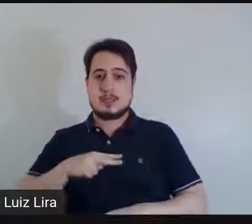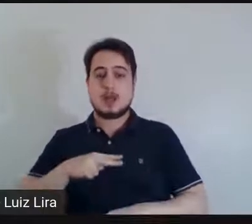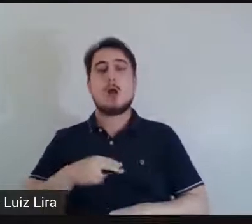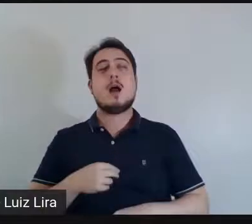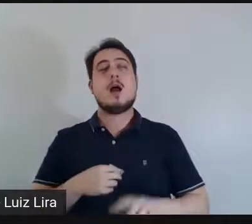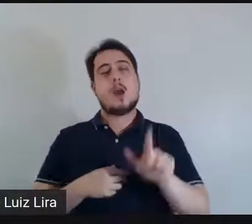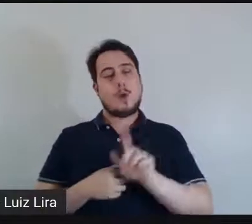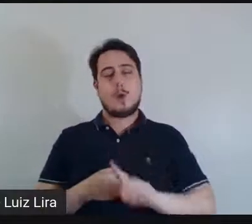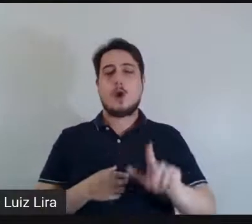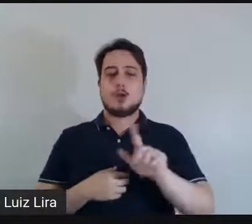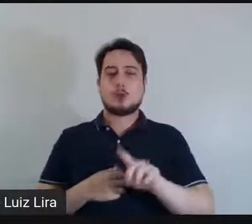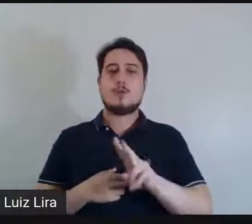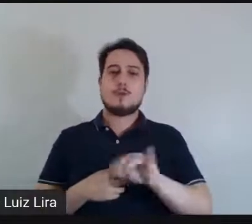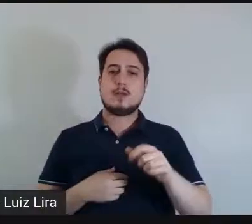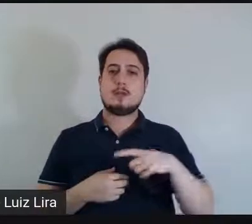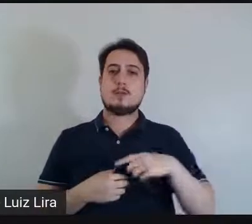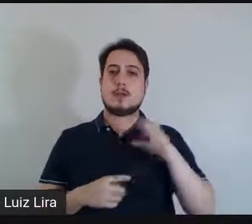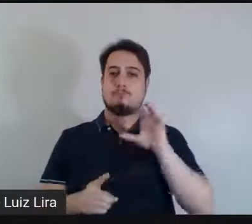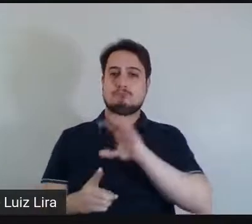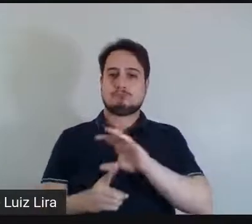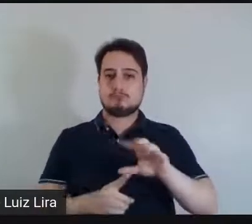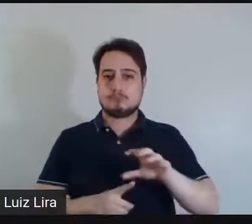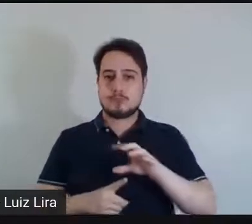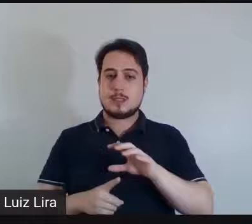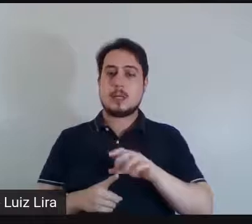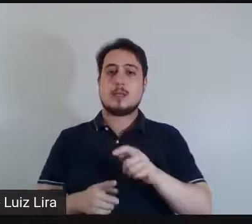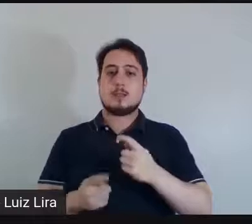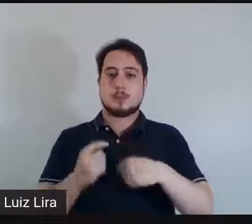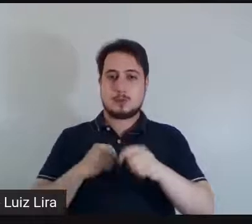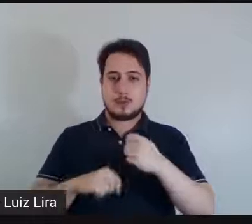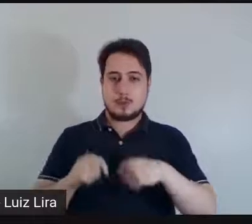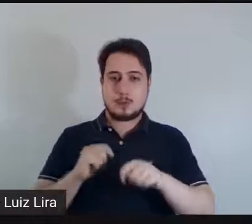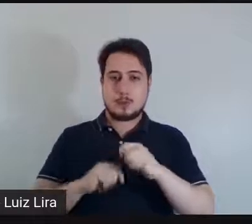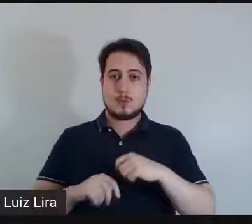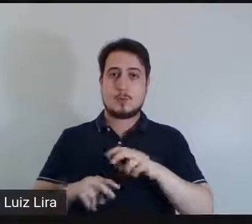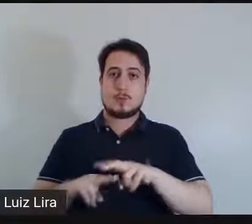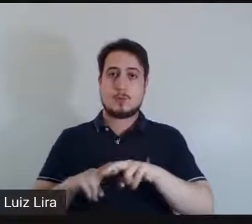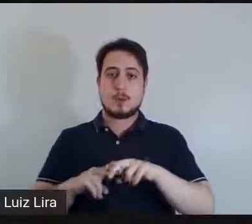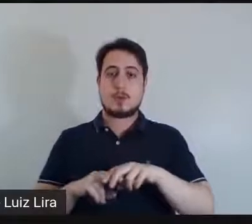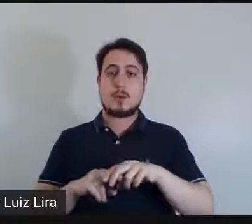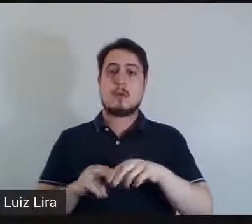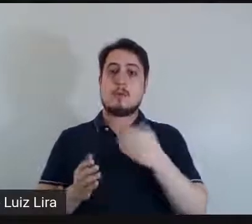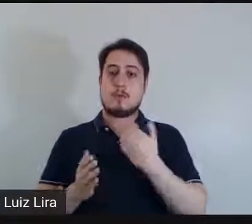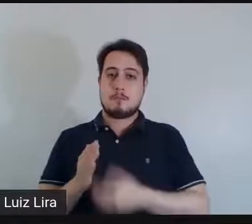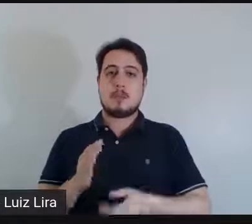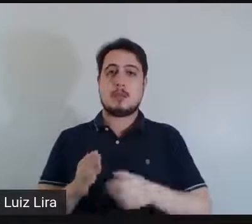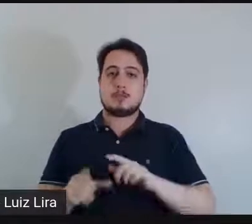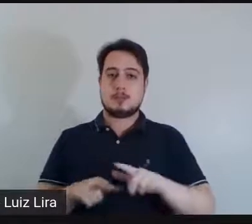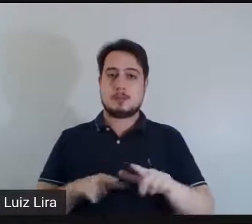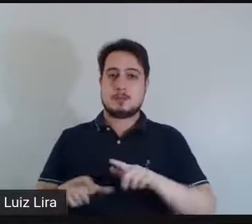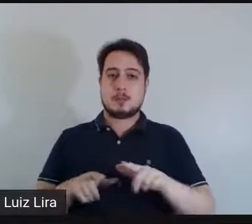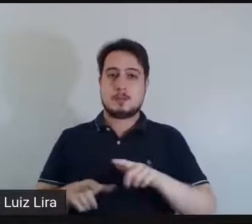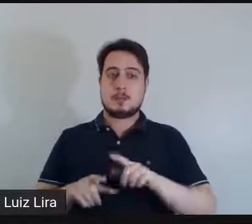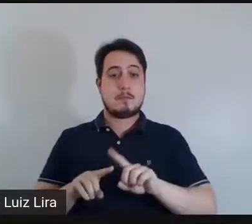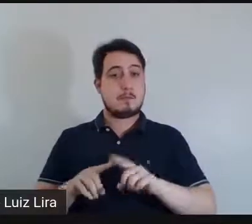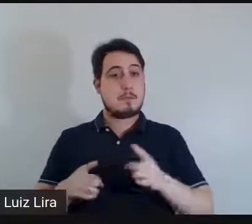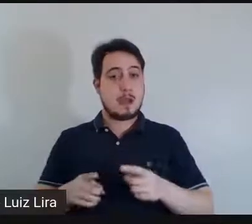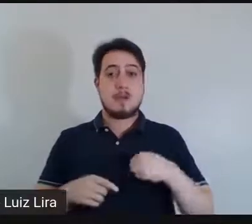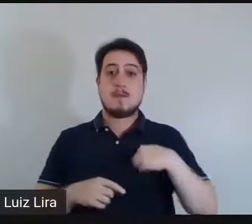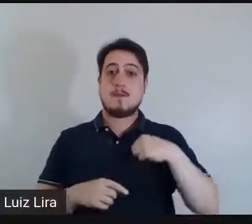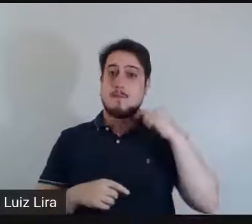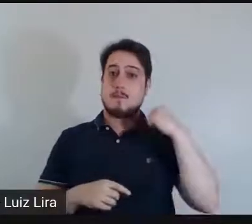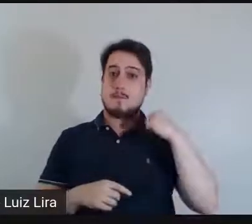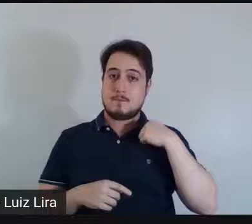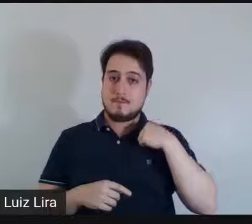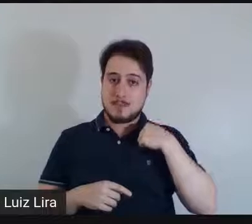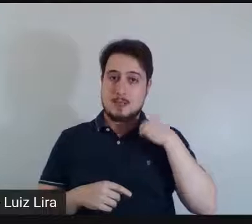Logicamente, isso vai ter um impacto na economia por causa de perda de emprego. Isso é fato. Mas vamos pensar em